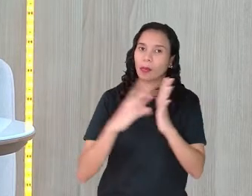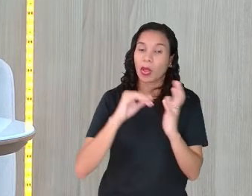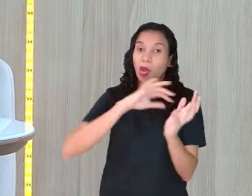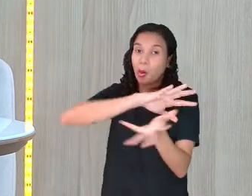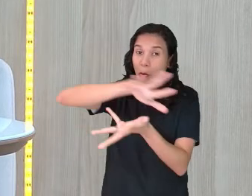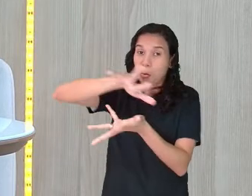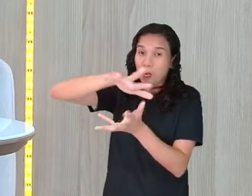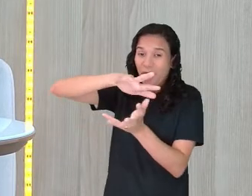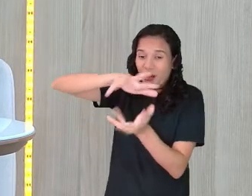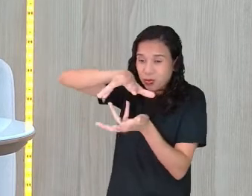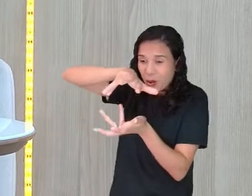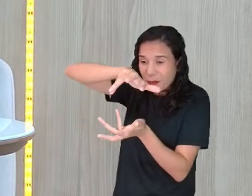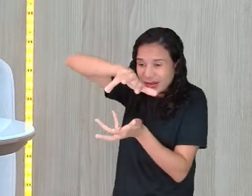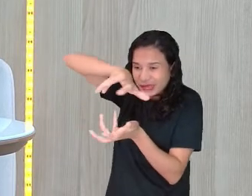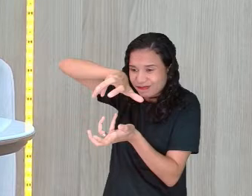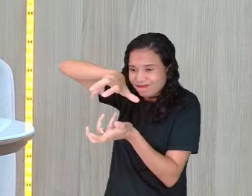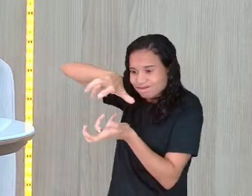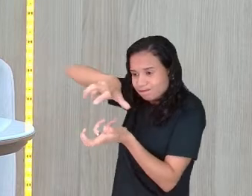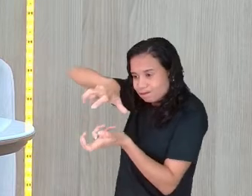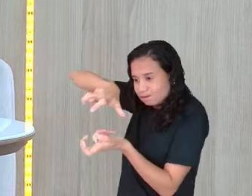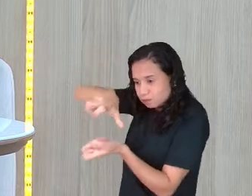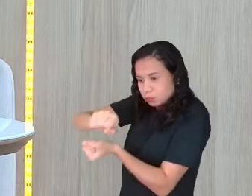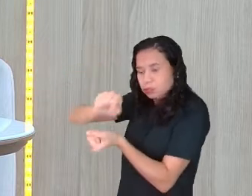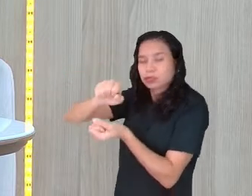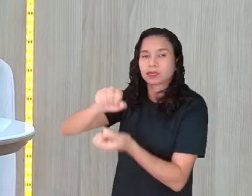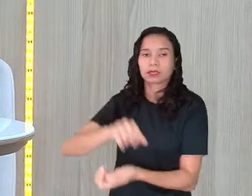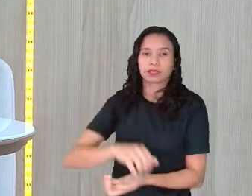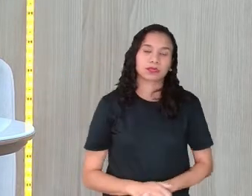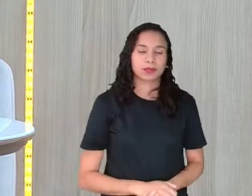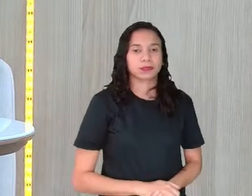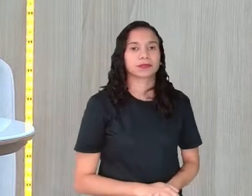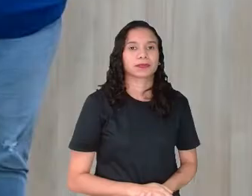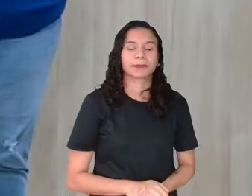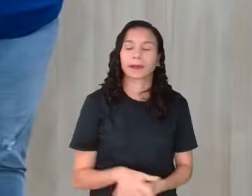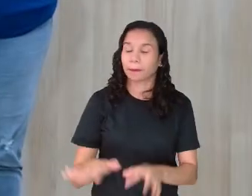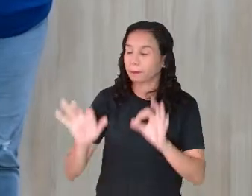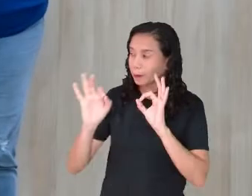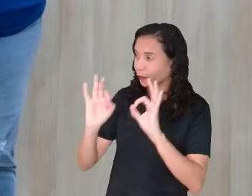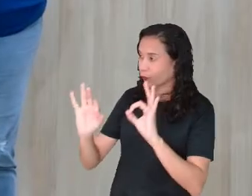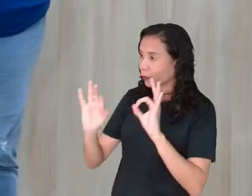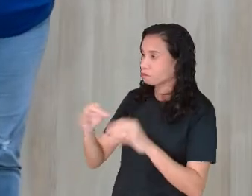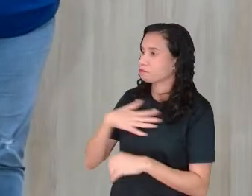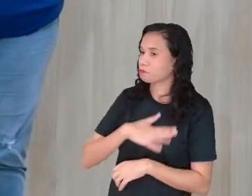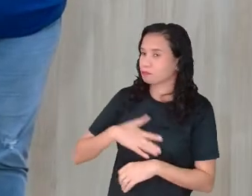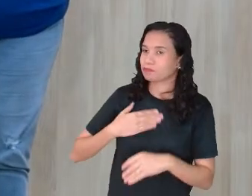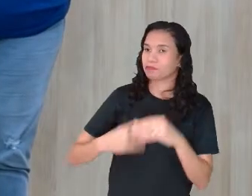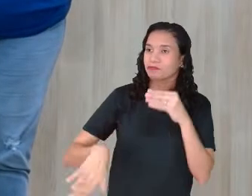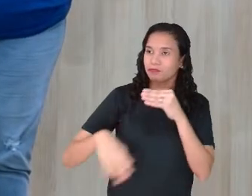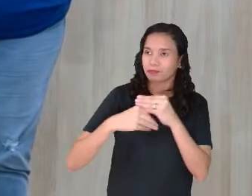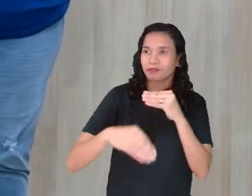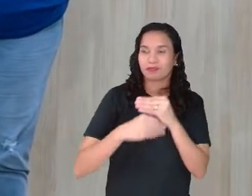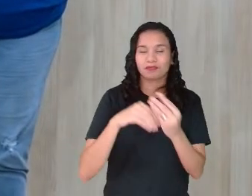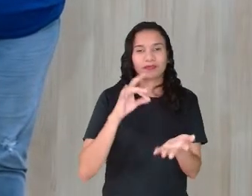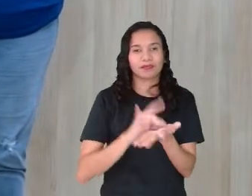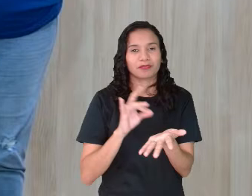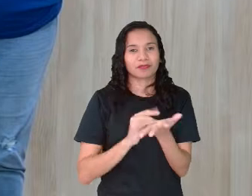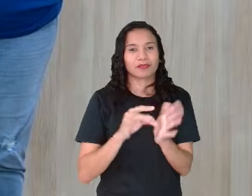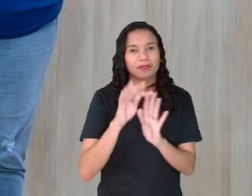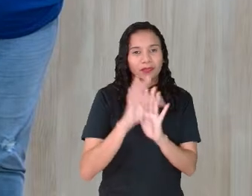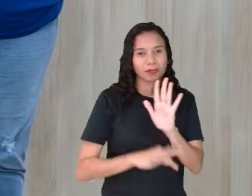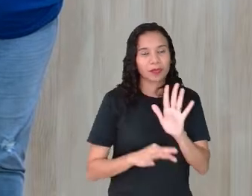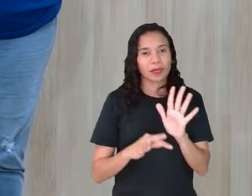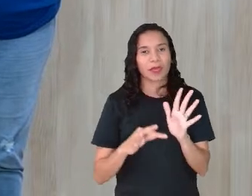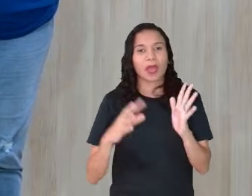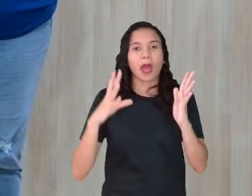de esgotamento, né, dos nossos recursos naturais. Perfeito. Gostei muito desse termo, né? Estamos